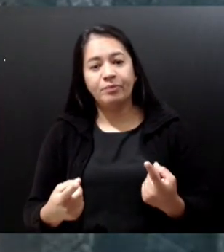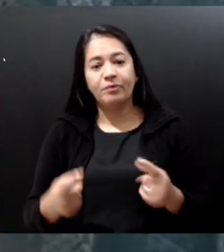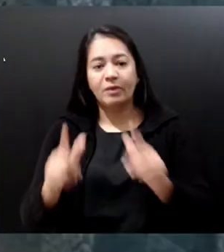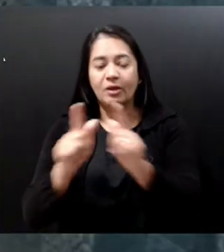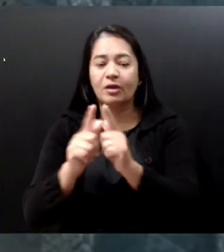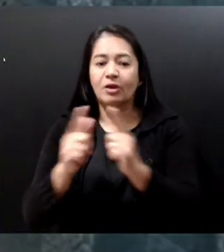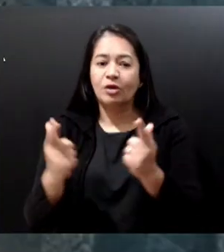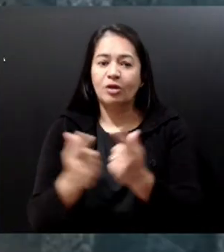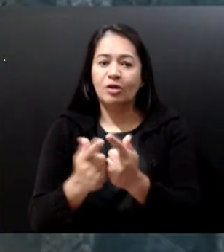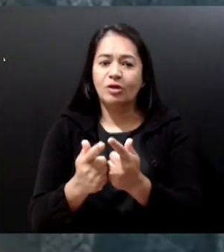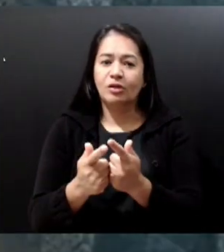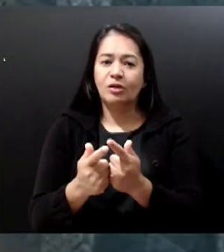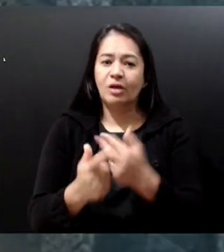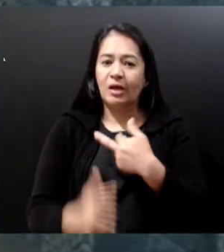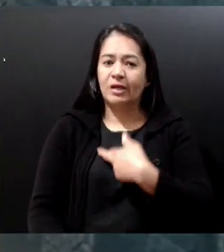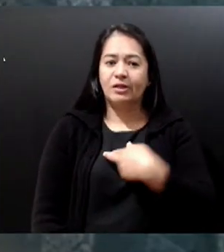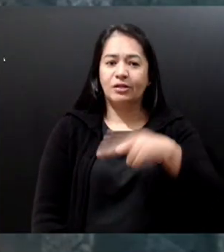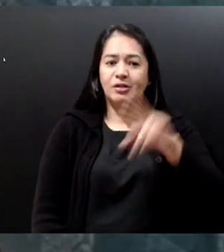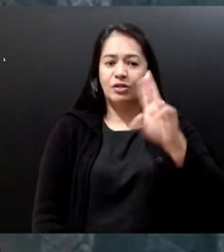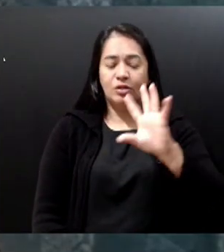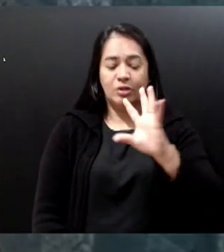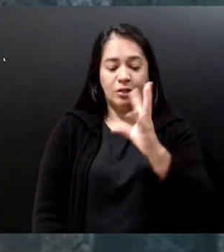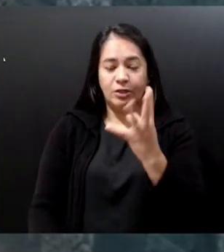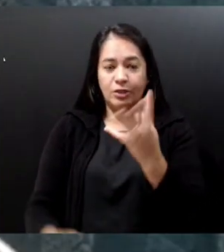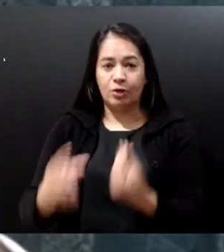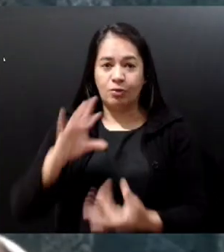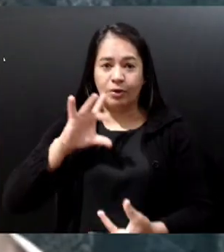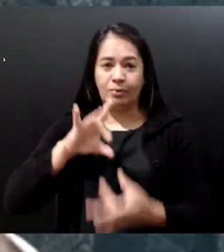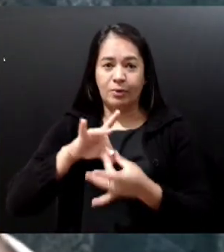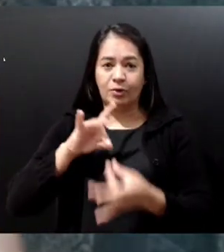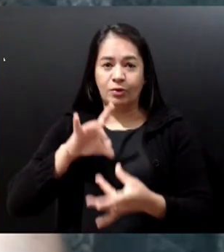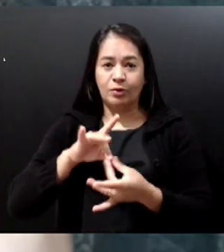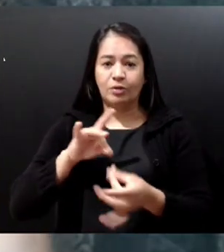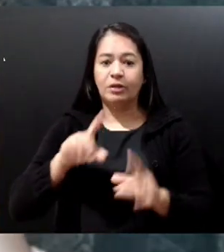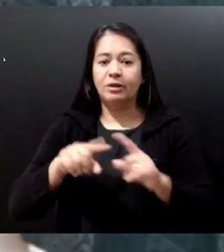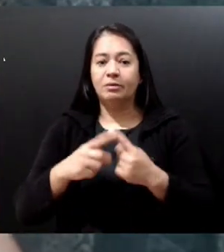de grupos políticos se juntando com